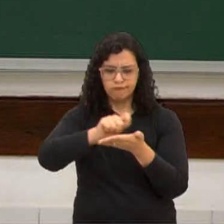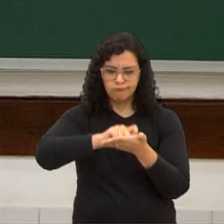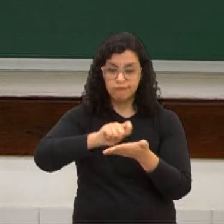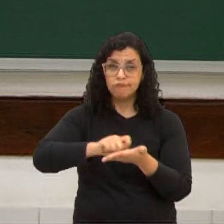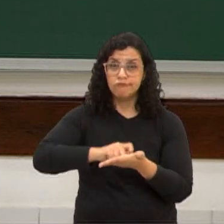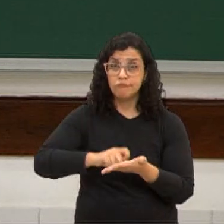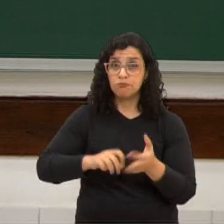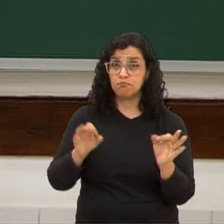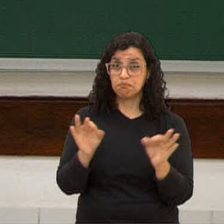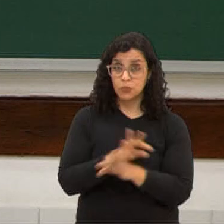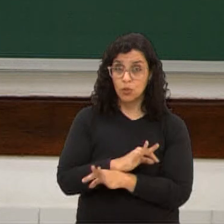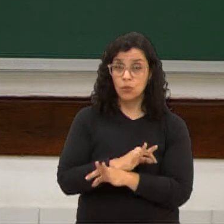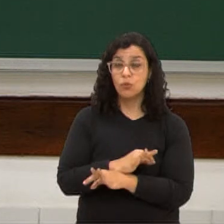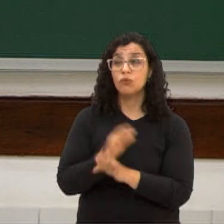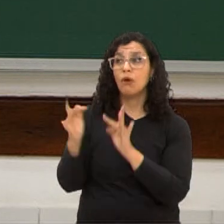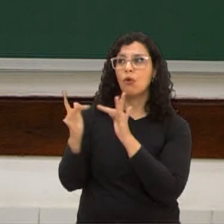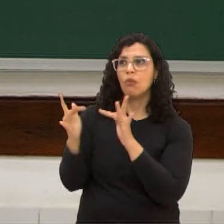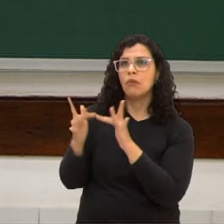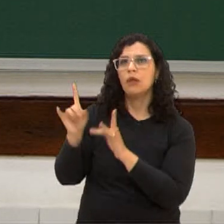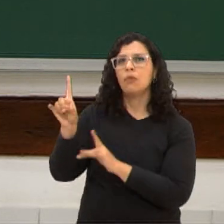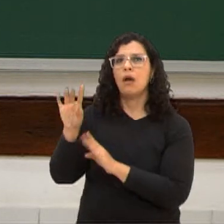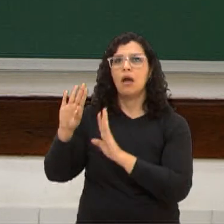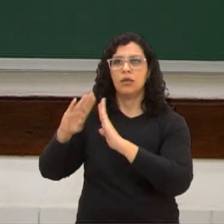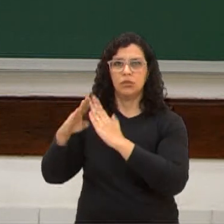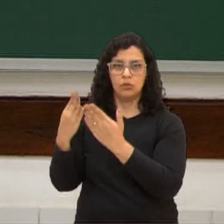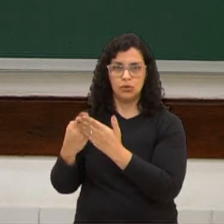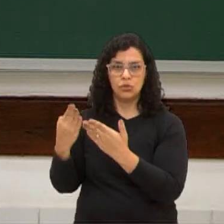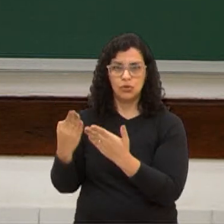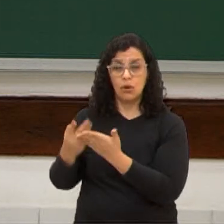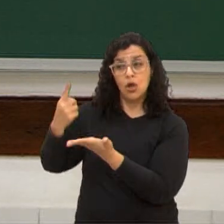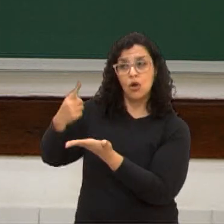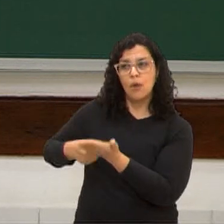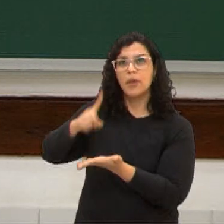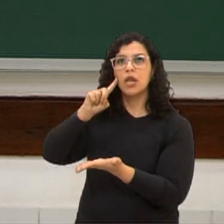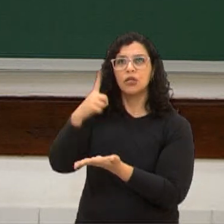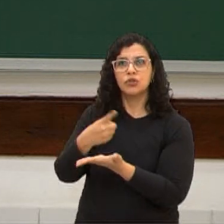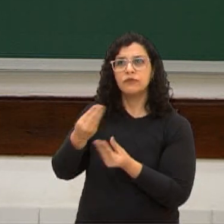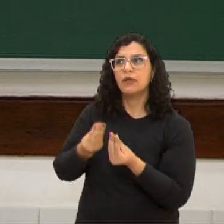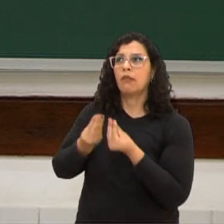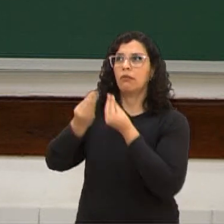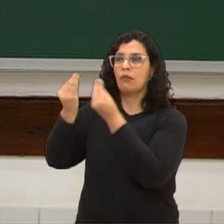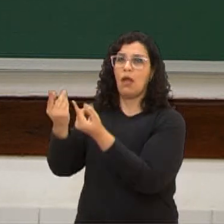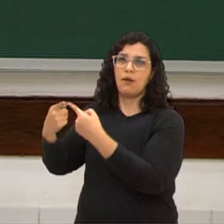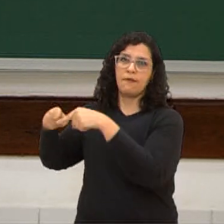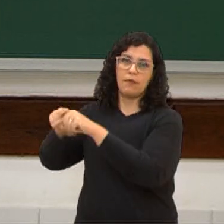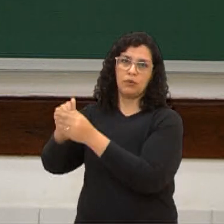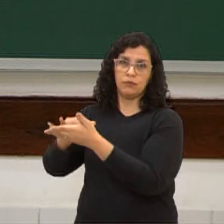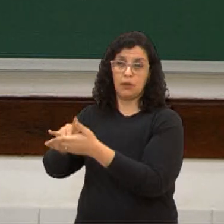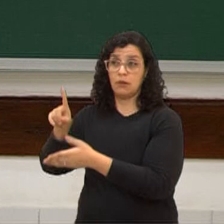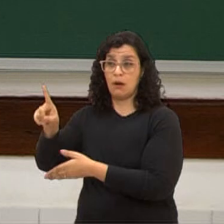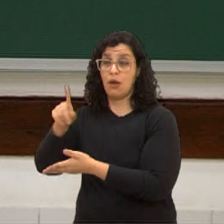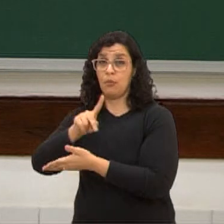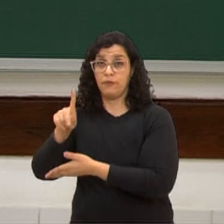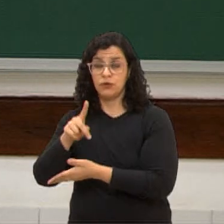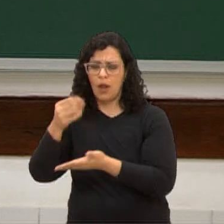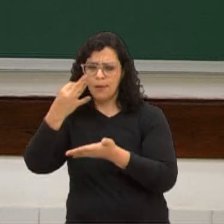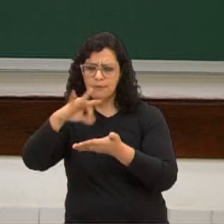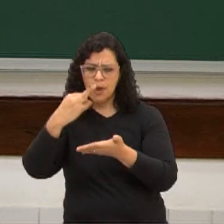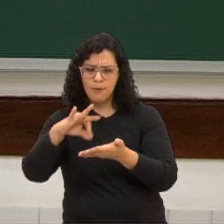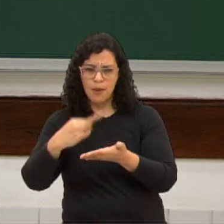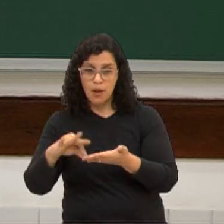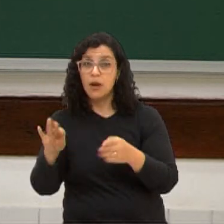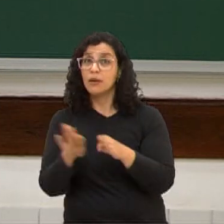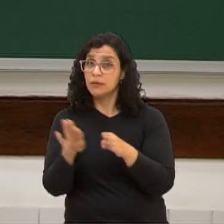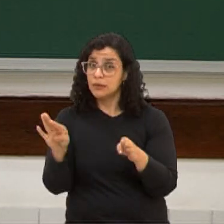né? E entrar em contato com a sua escola para agendar a entrega delas, para que seu professor também possa corrigir